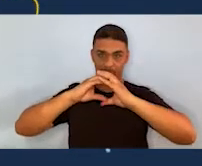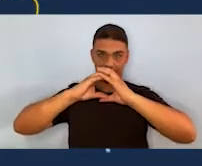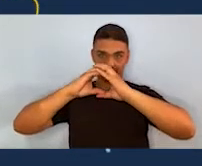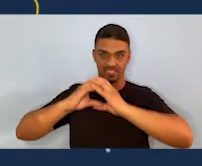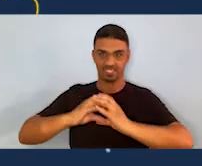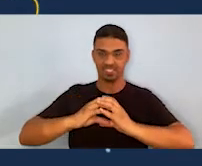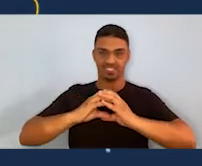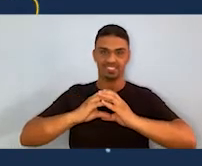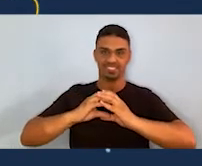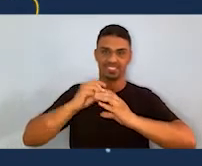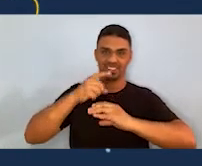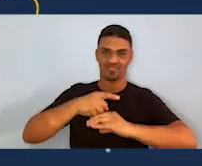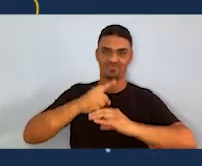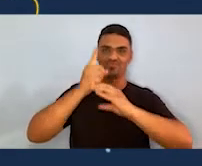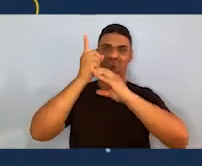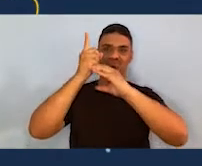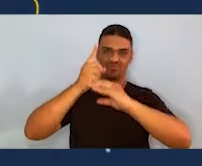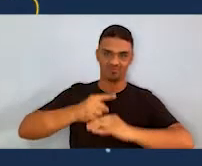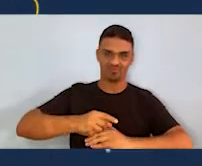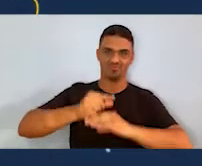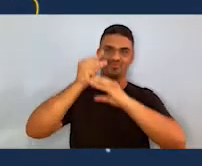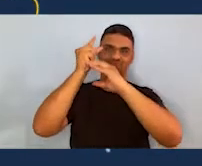no...